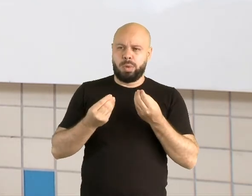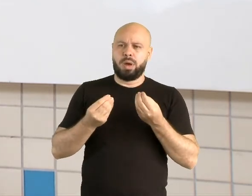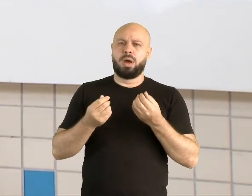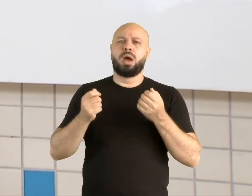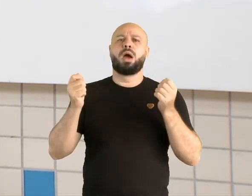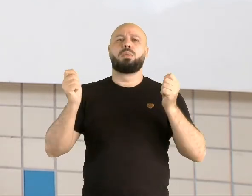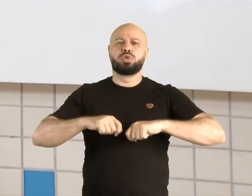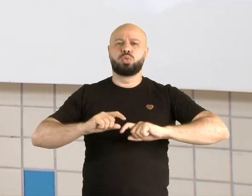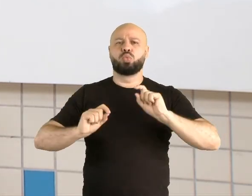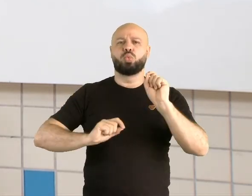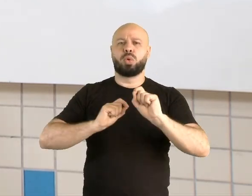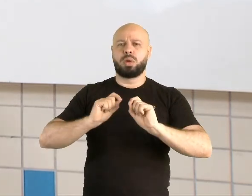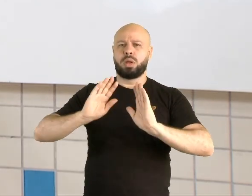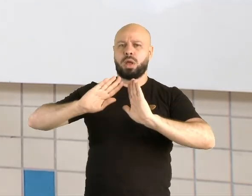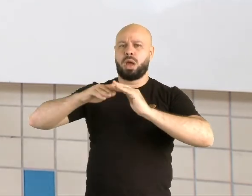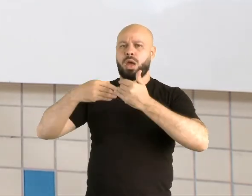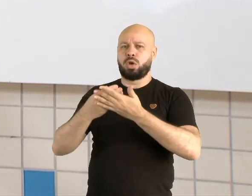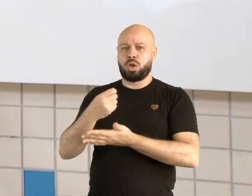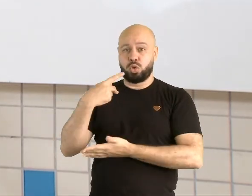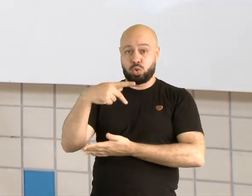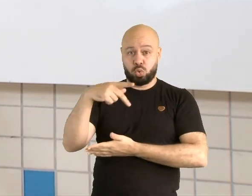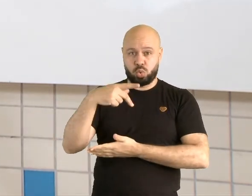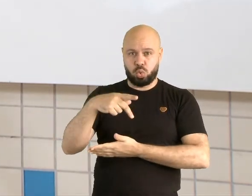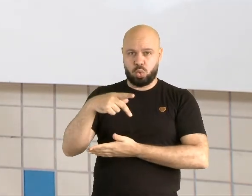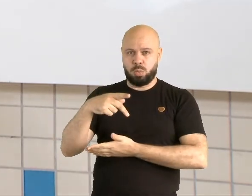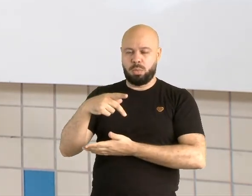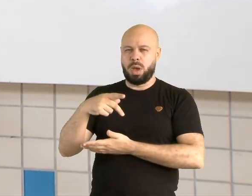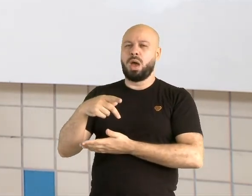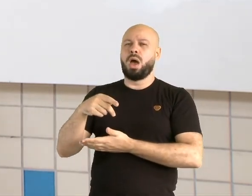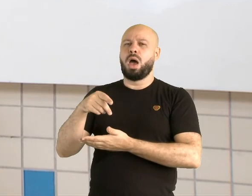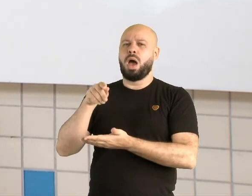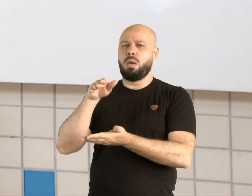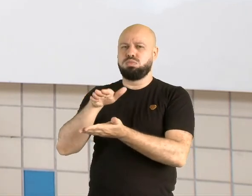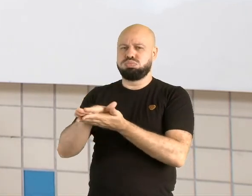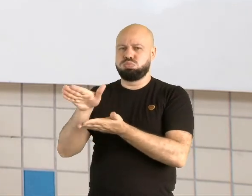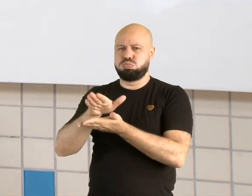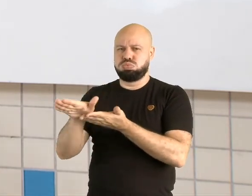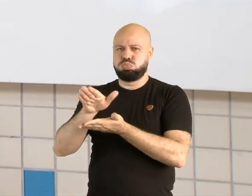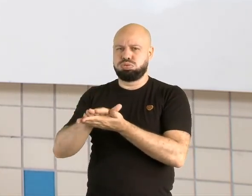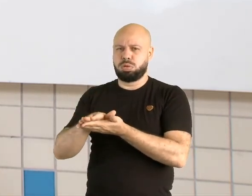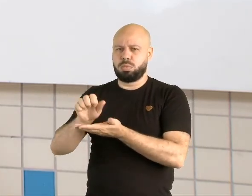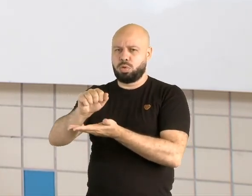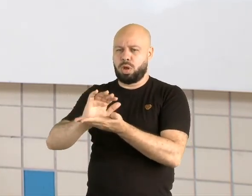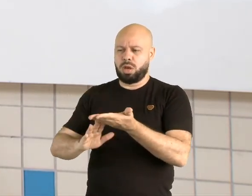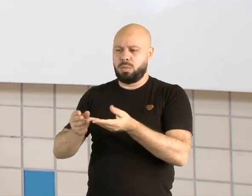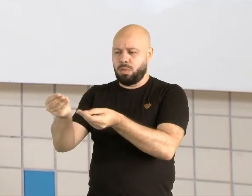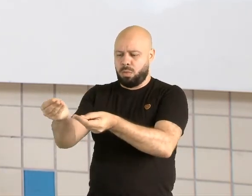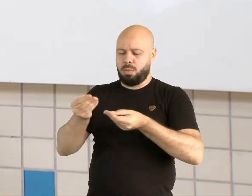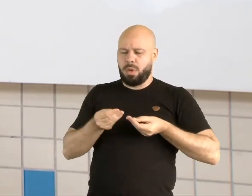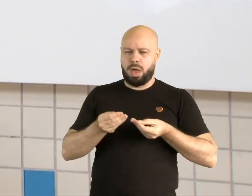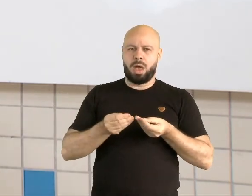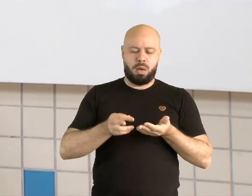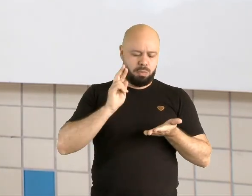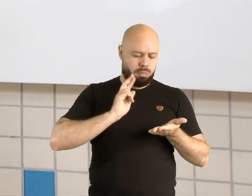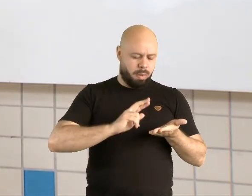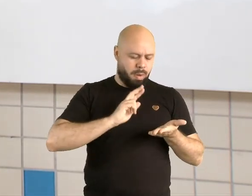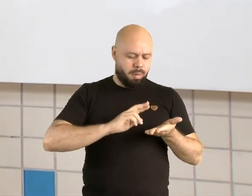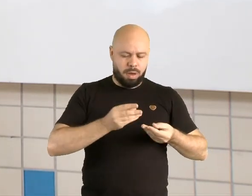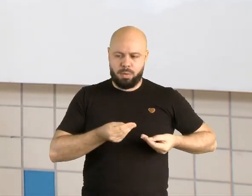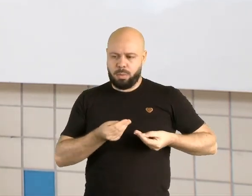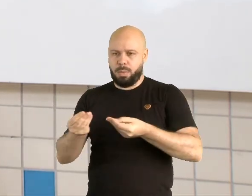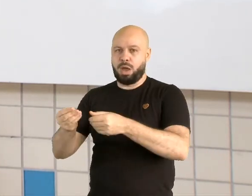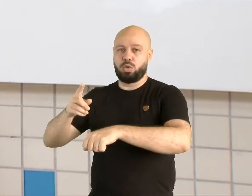na sua unidade escolar, buscar a atividade impressa, responder e devolvê-la no